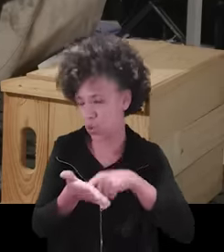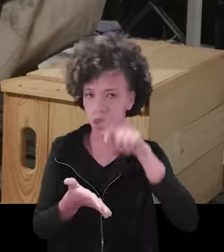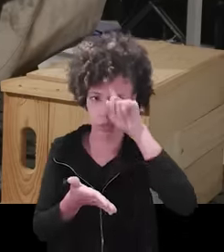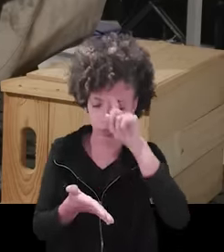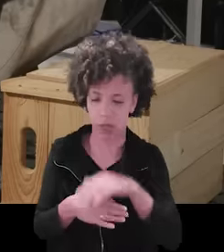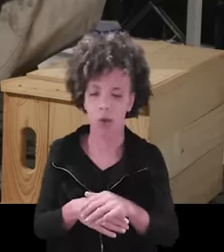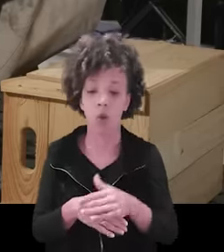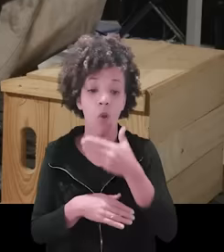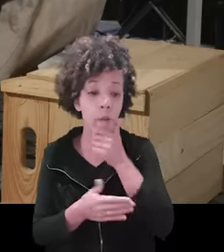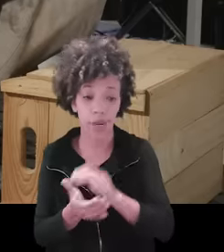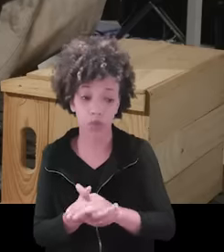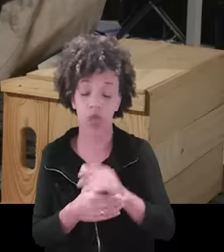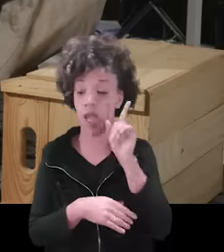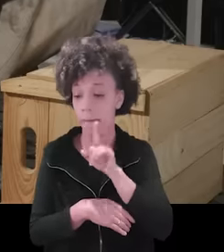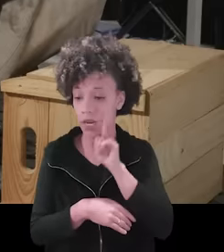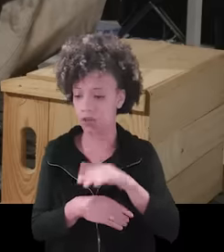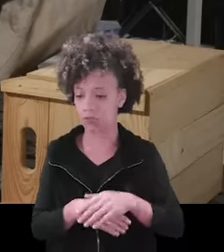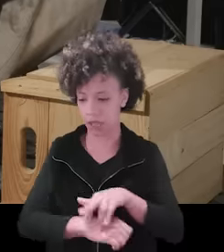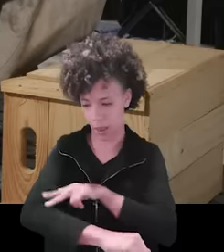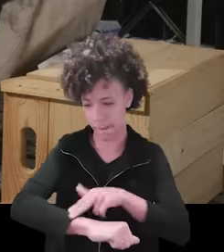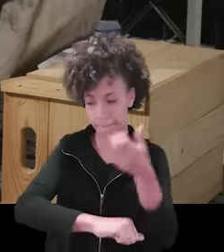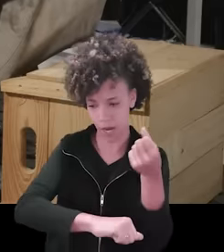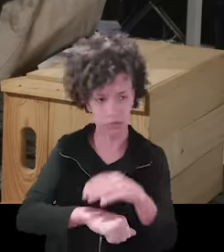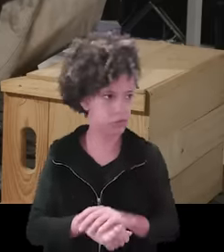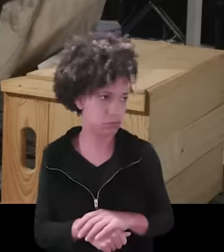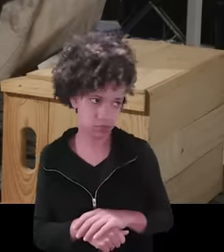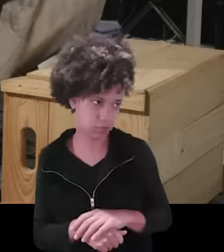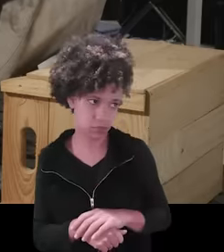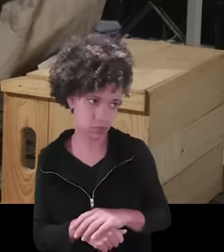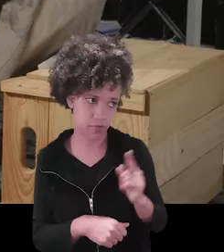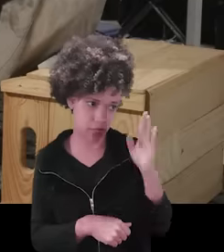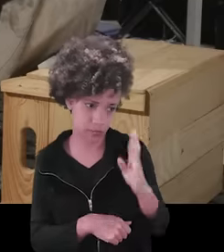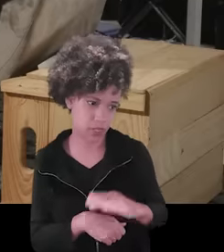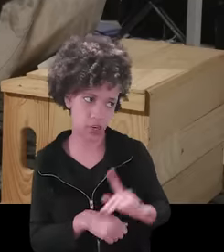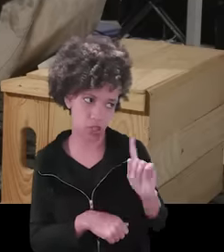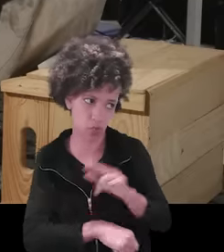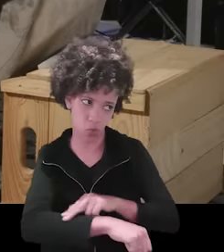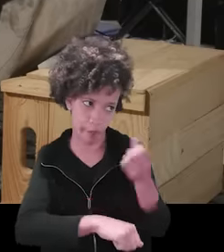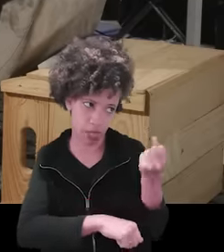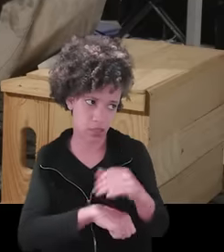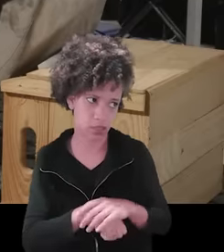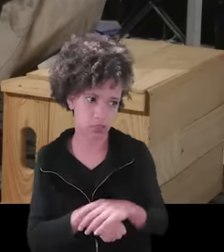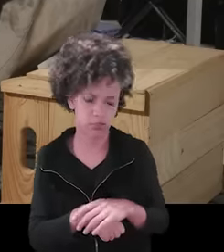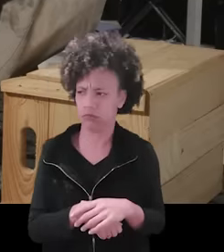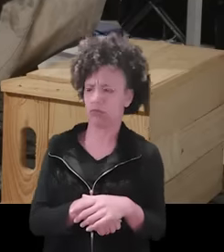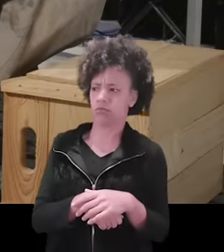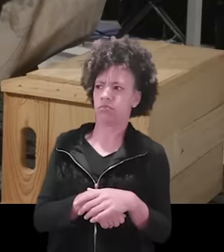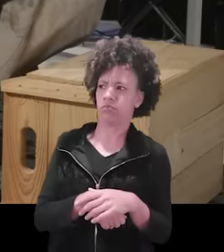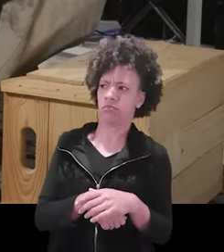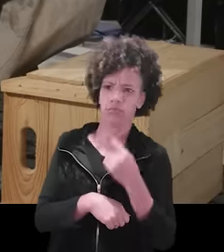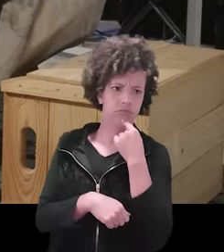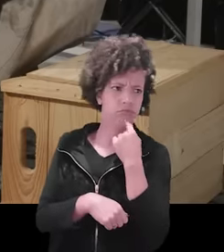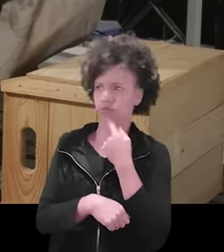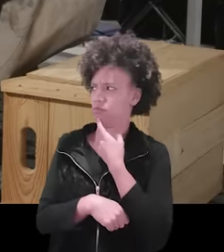ela é o marido dela é americano ela botou a cor dela a branca e ele falou não não é brasileira você não é branca e isso é